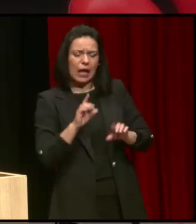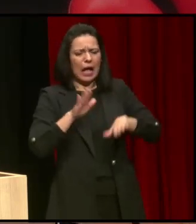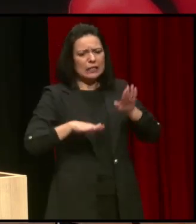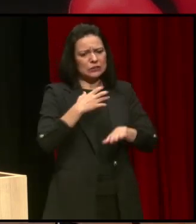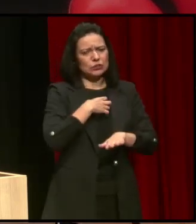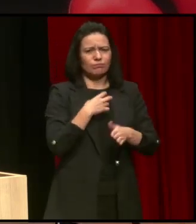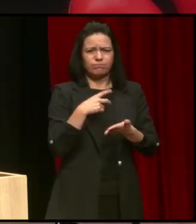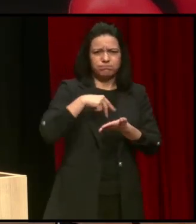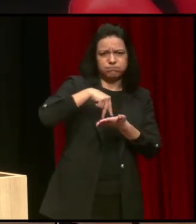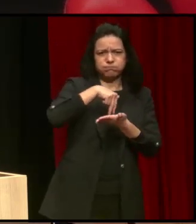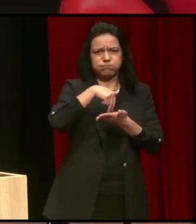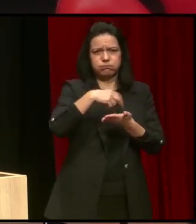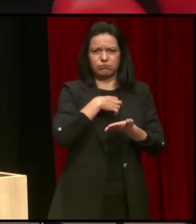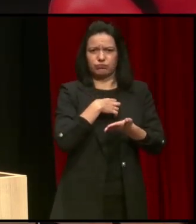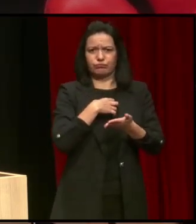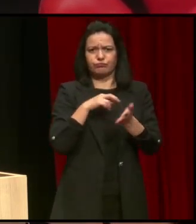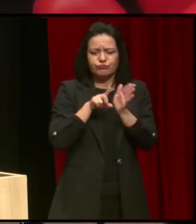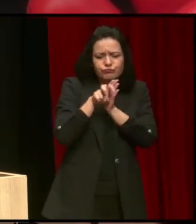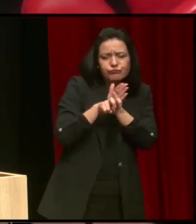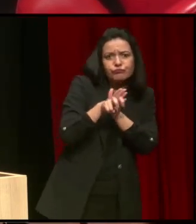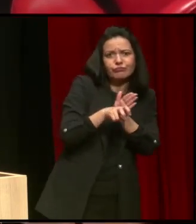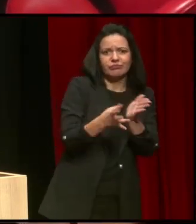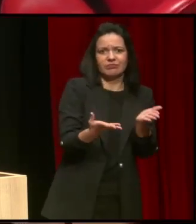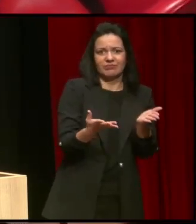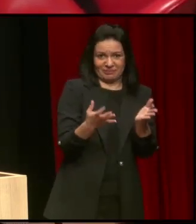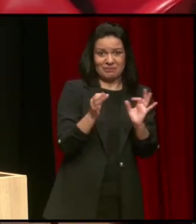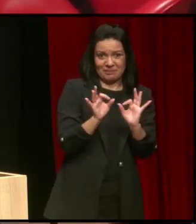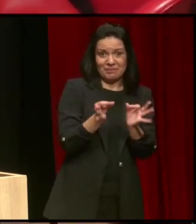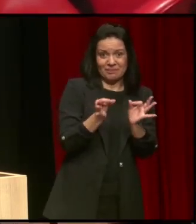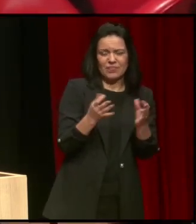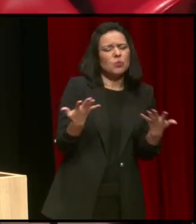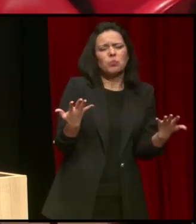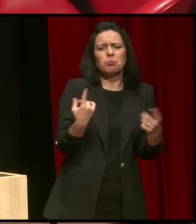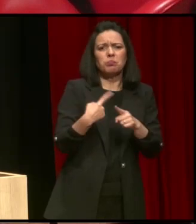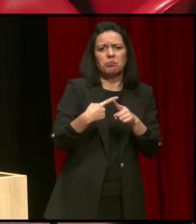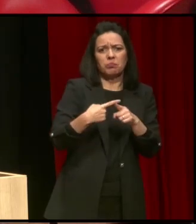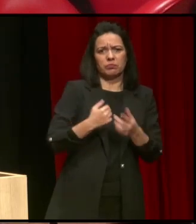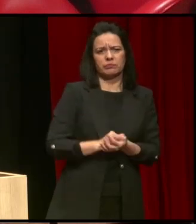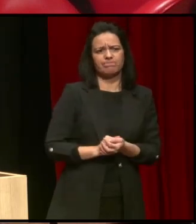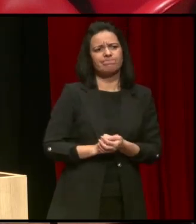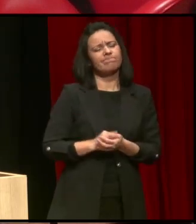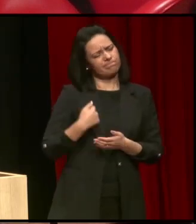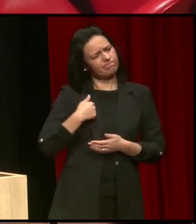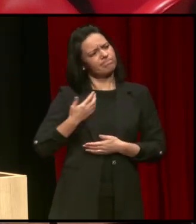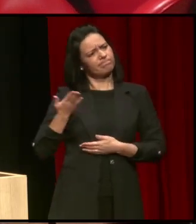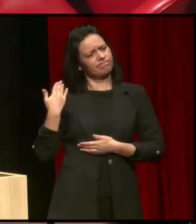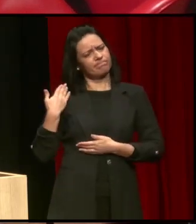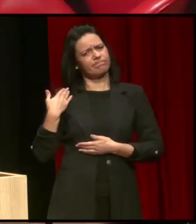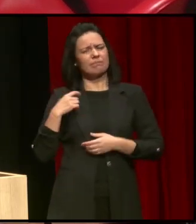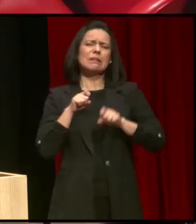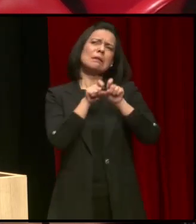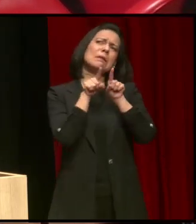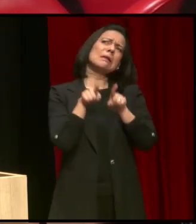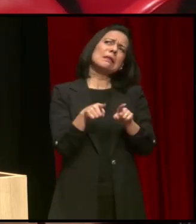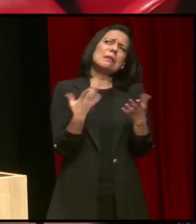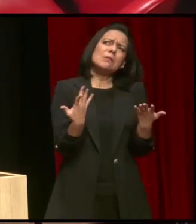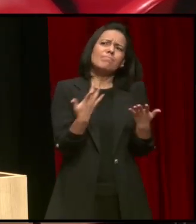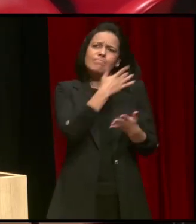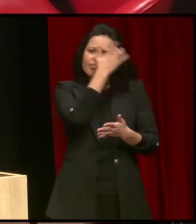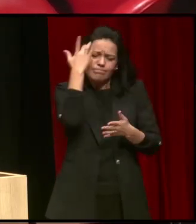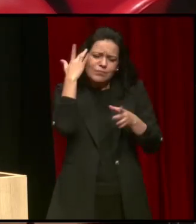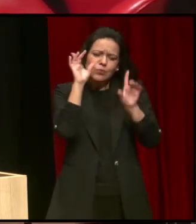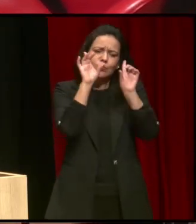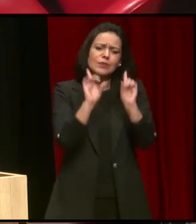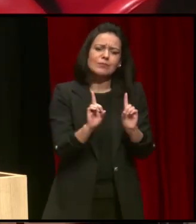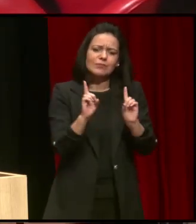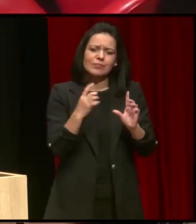mobilidade, certo? E a pergunta é, por que isso? Eu me perguntei isso também, por que que eu sou atraído por essas